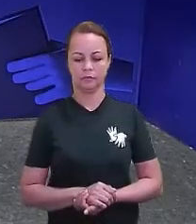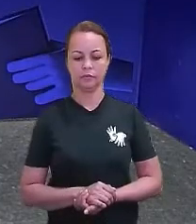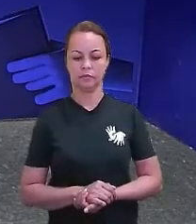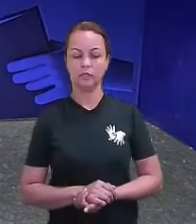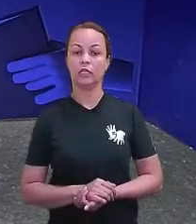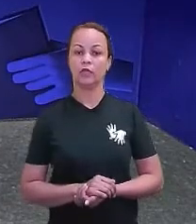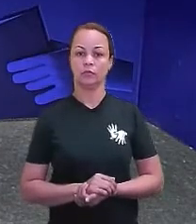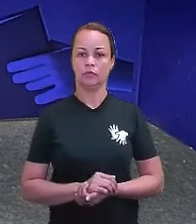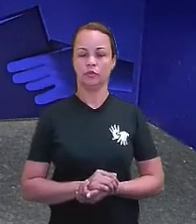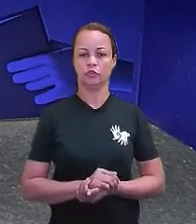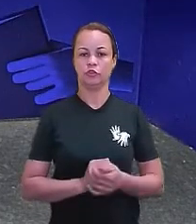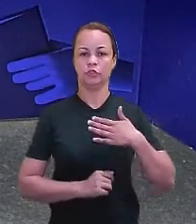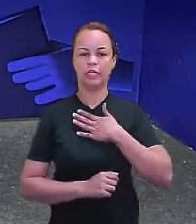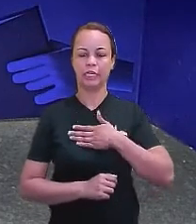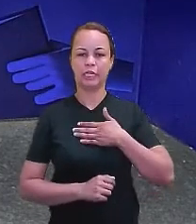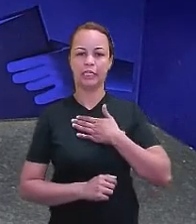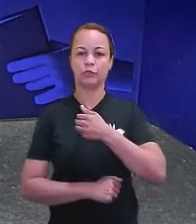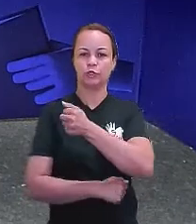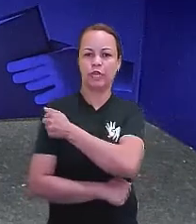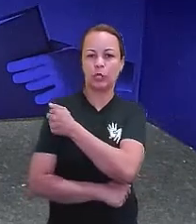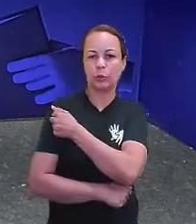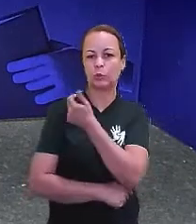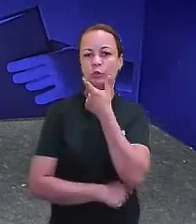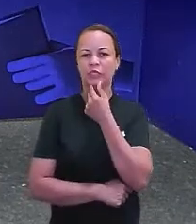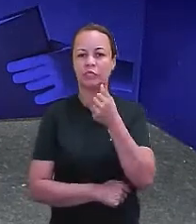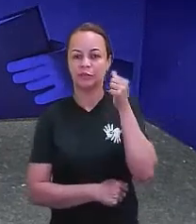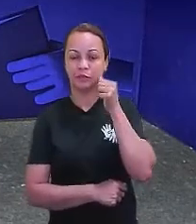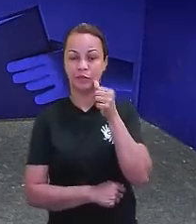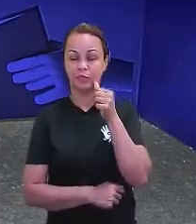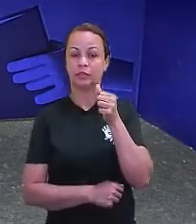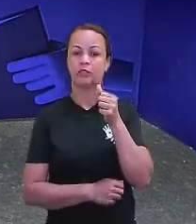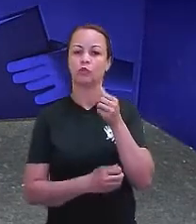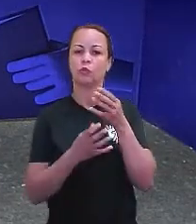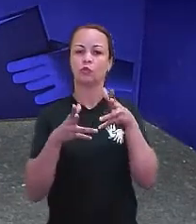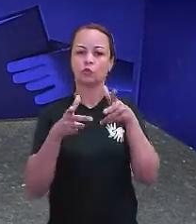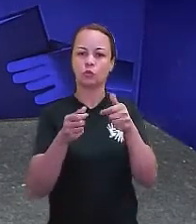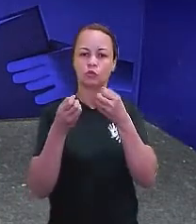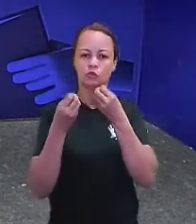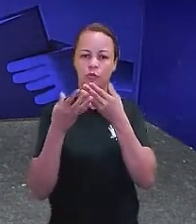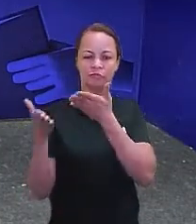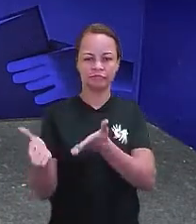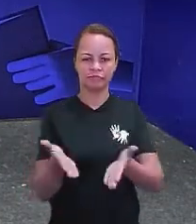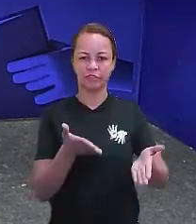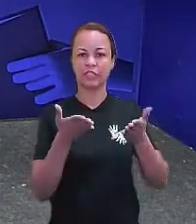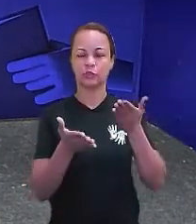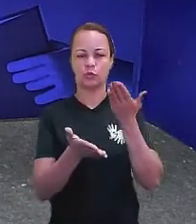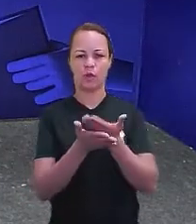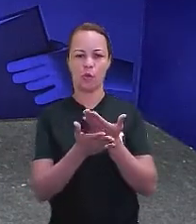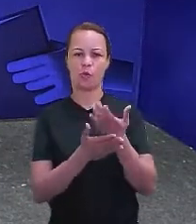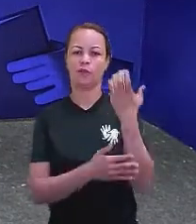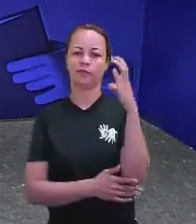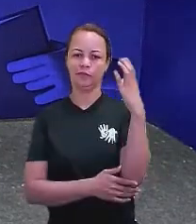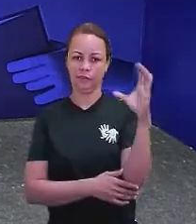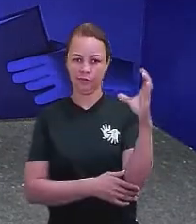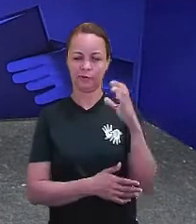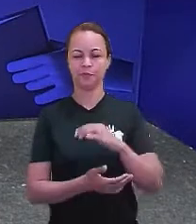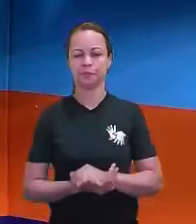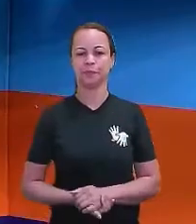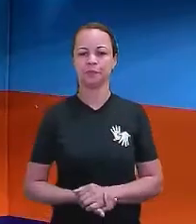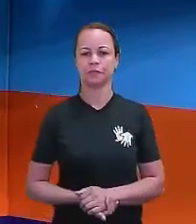Meus queridos alunos, minhas queridas alunas, sejam todos e todas bem-vindos e bem-vindas a mais uma aula de Ciências da